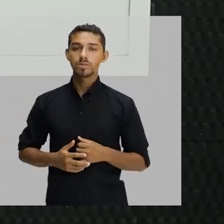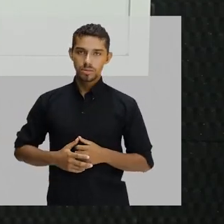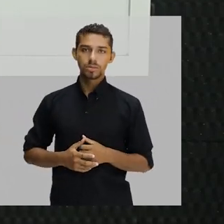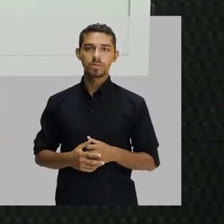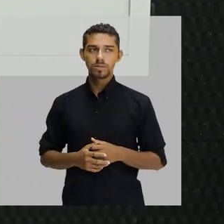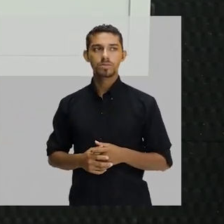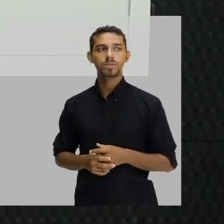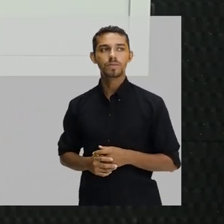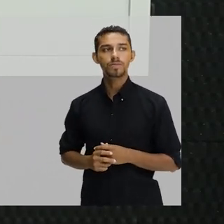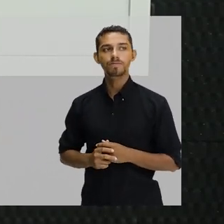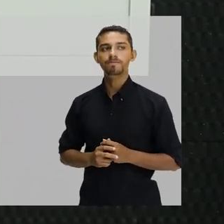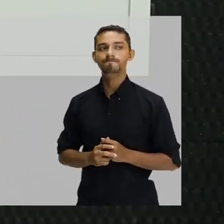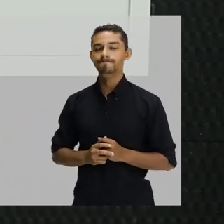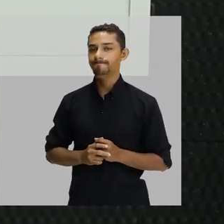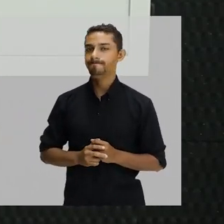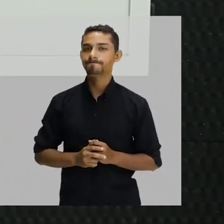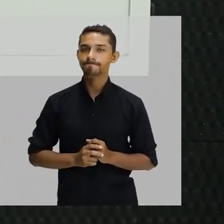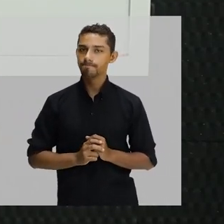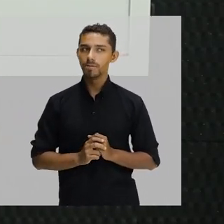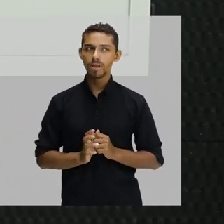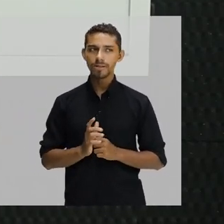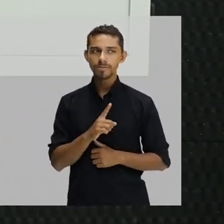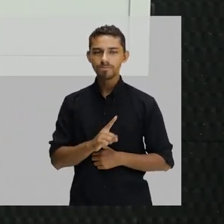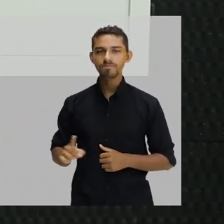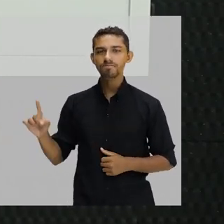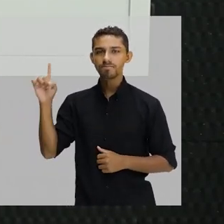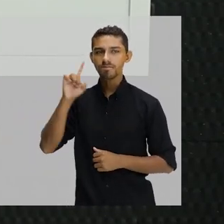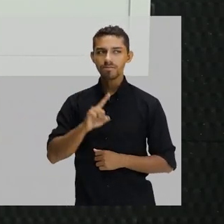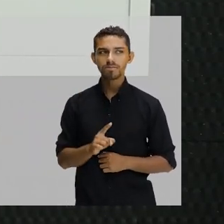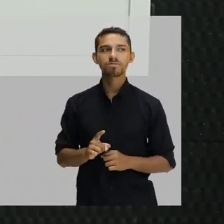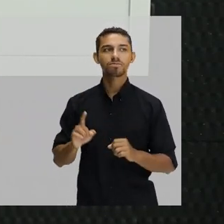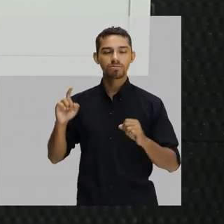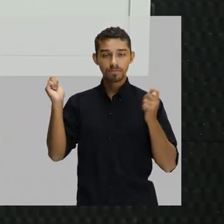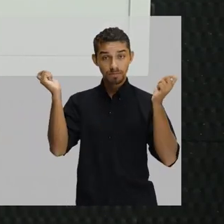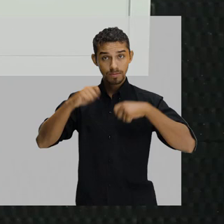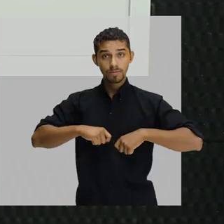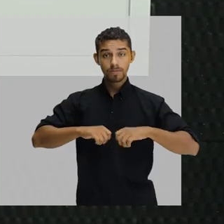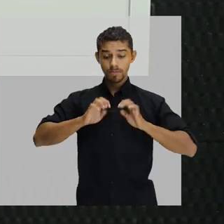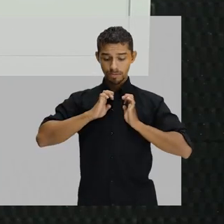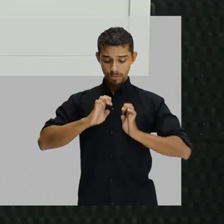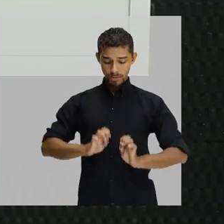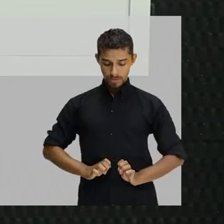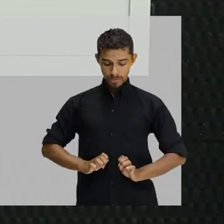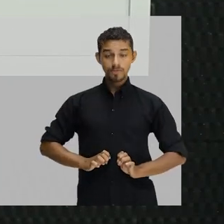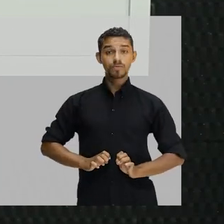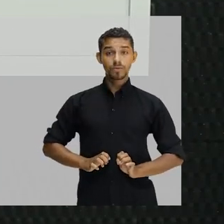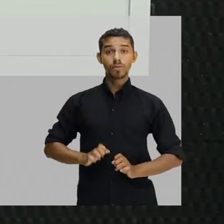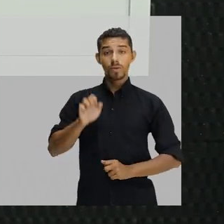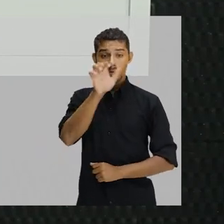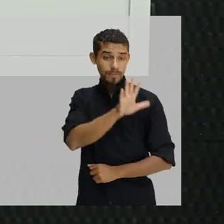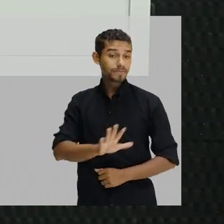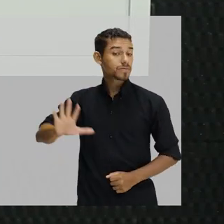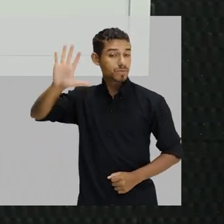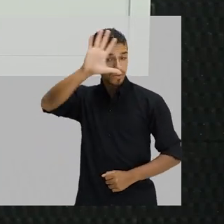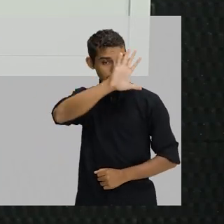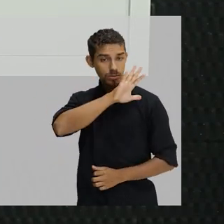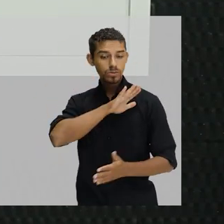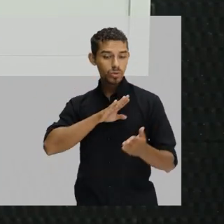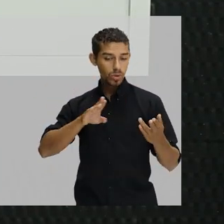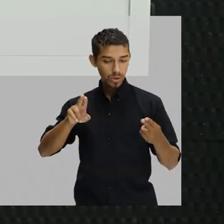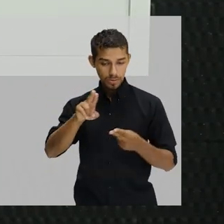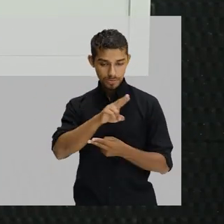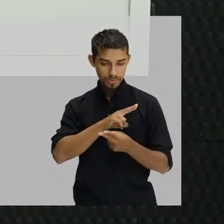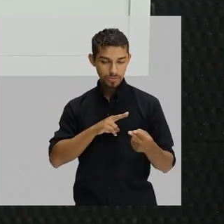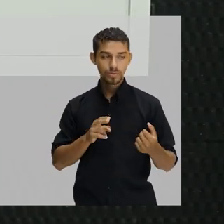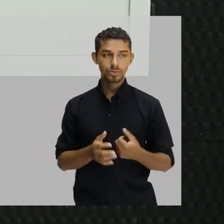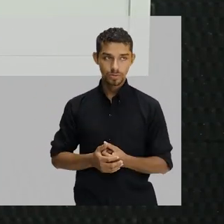tá? Então veja só, a ética tende a ser universal, tá? A moralidade,